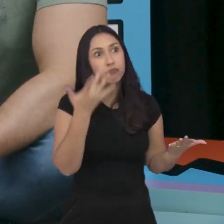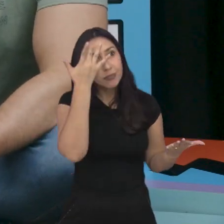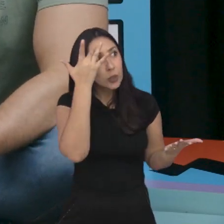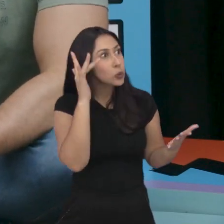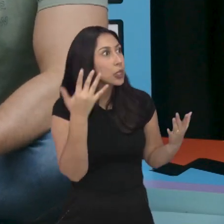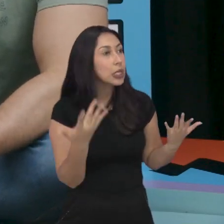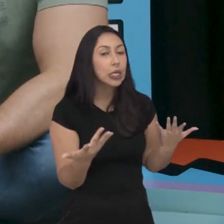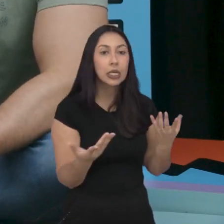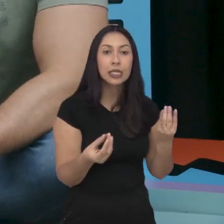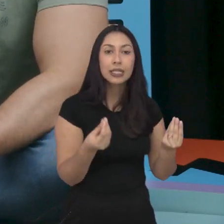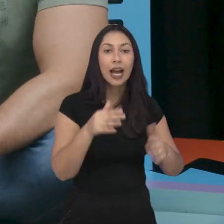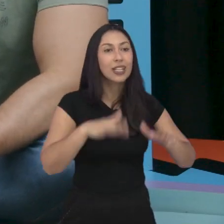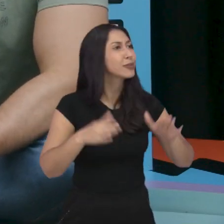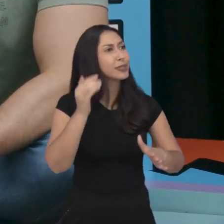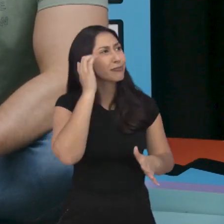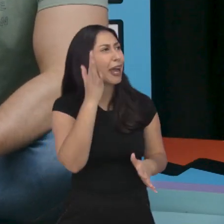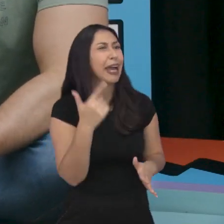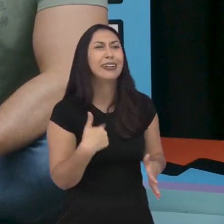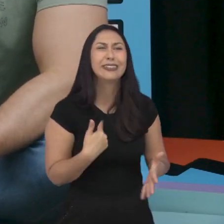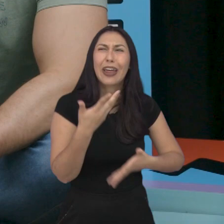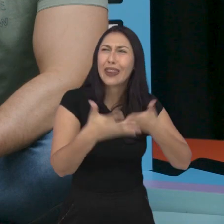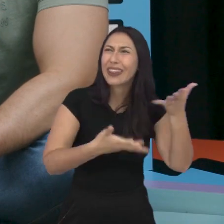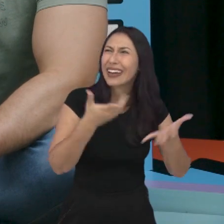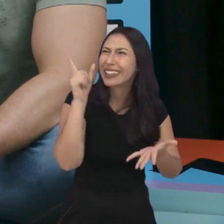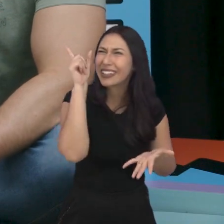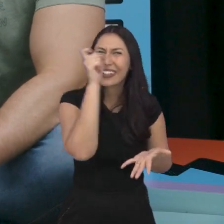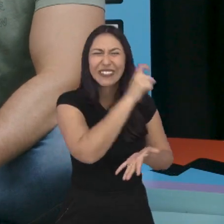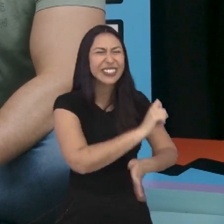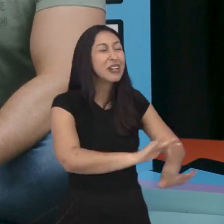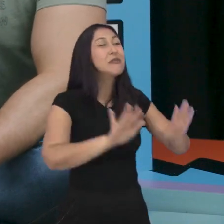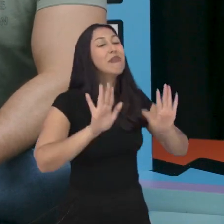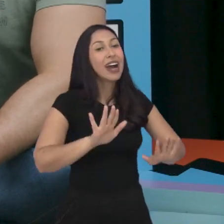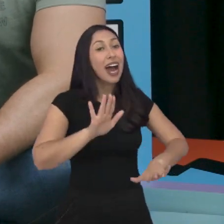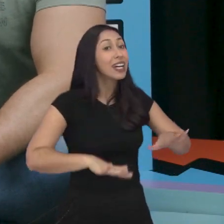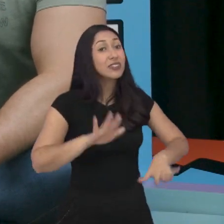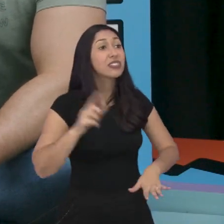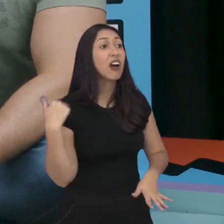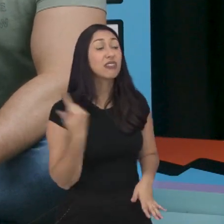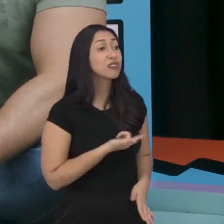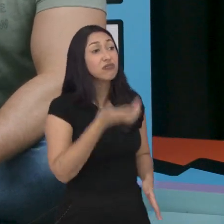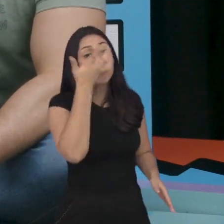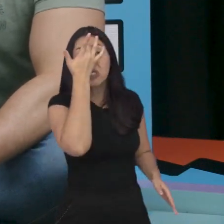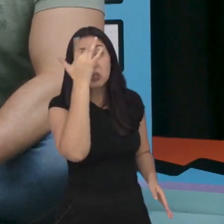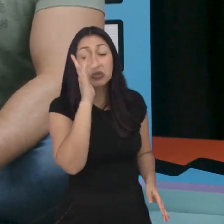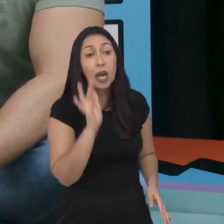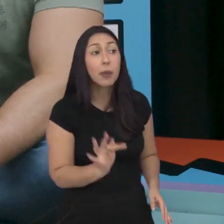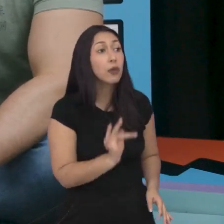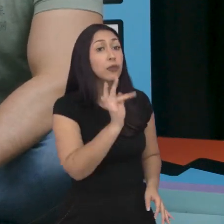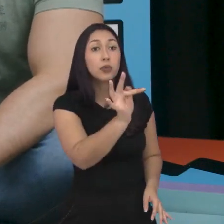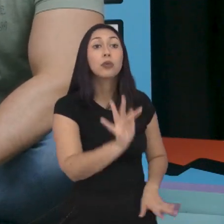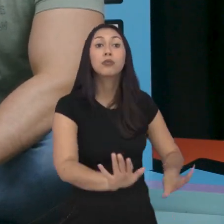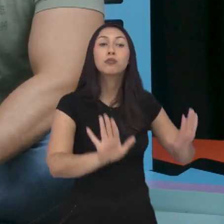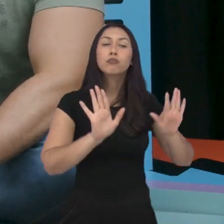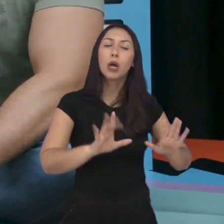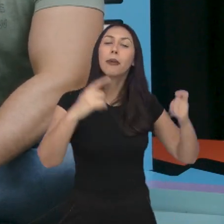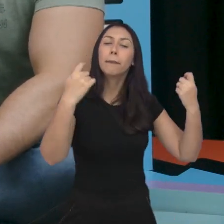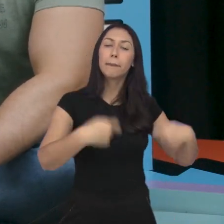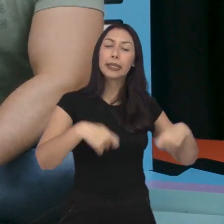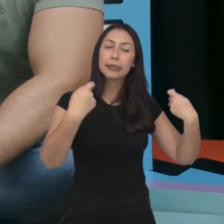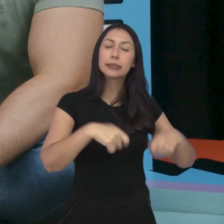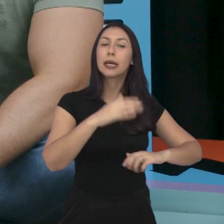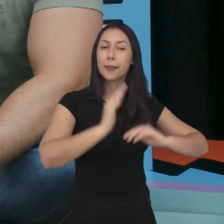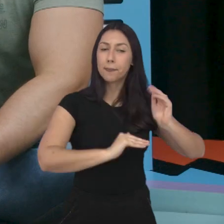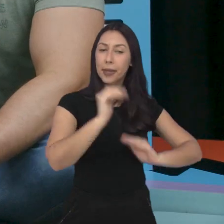de repente, a gente nem imagina, né? Me enrolei um pouco aqui no que eu estava querendo dizer, mas mesmo quando a gente não tem ideia do que vai acontecer, isso